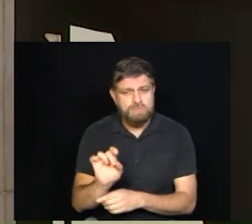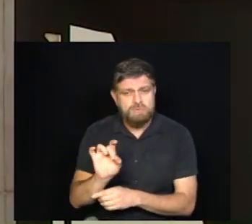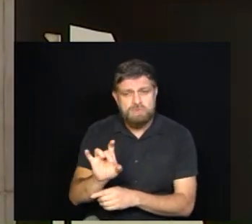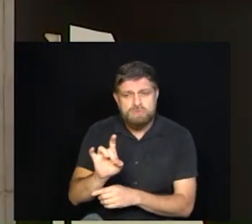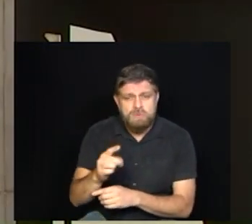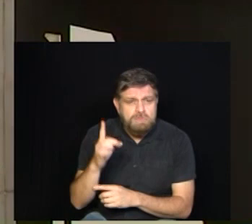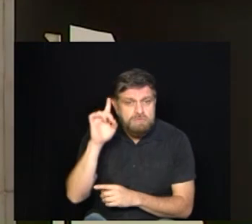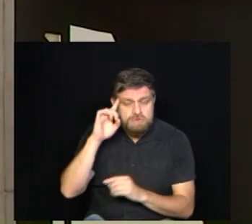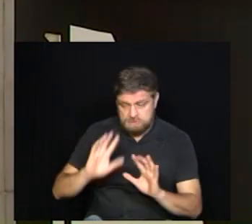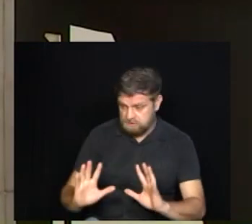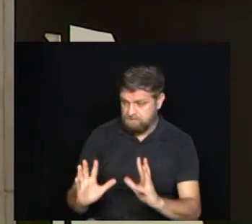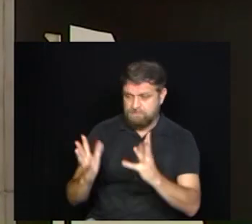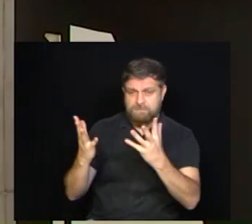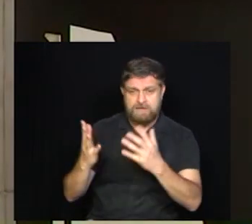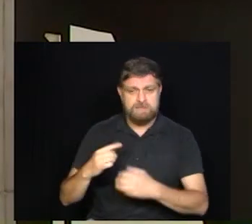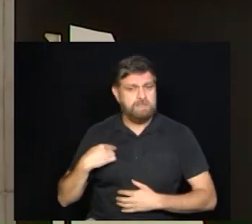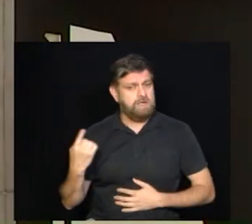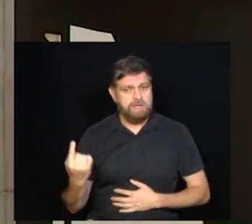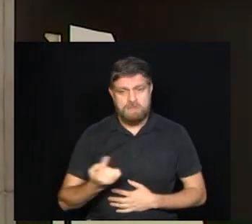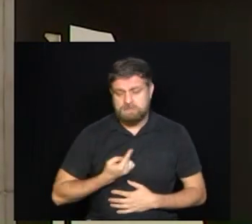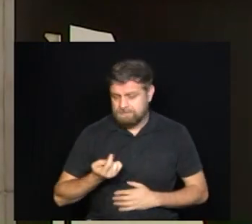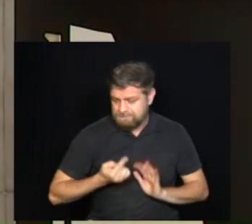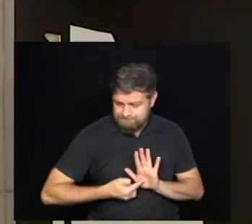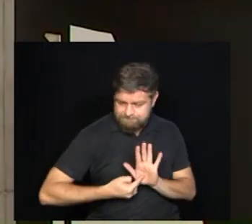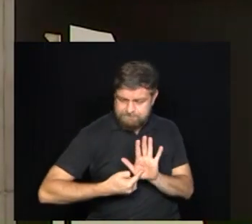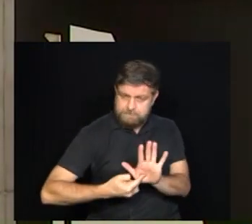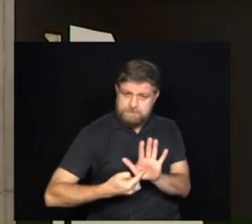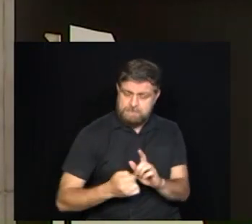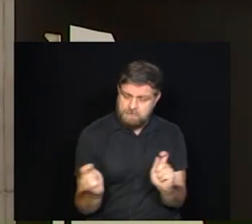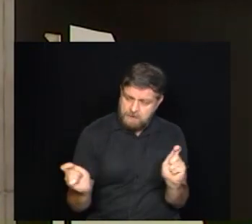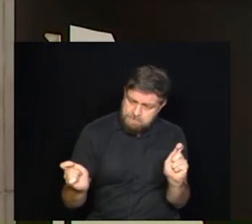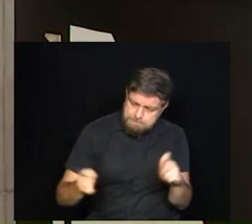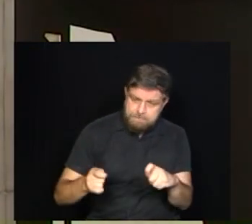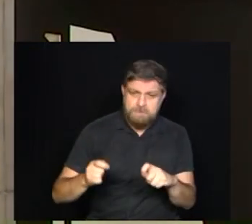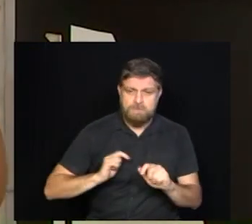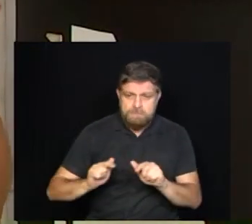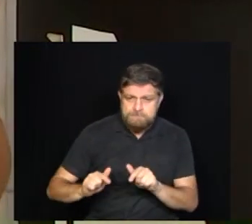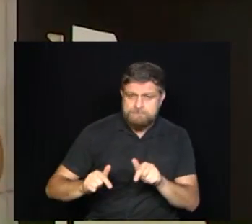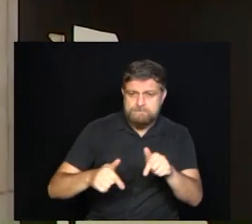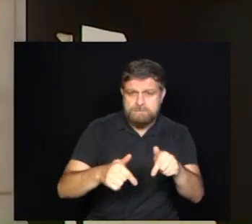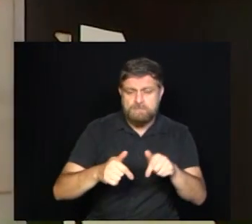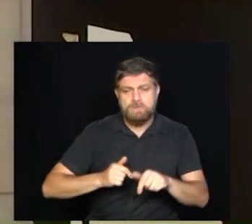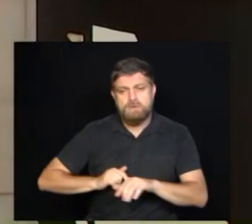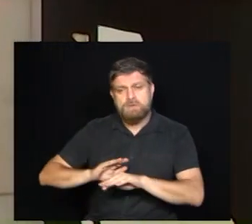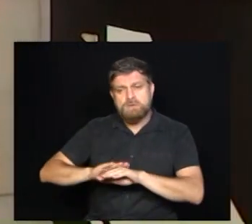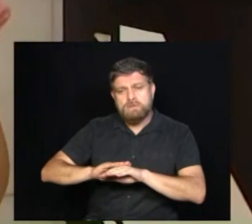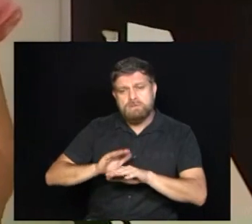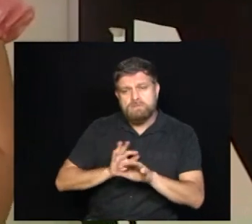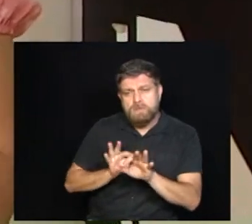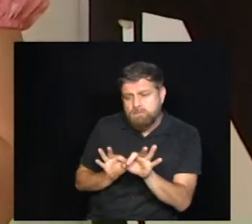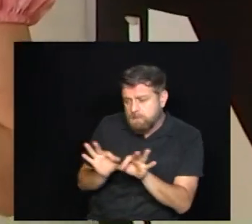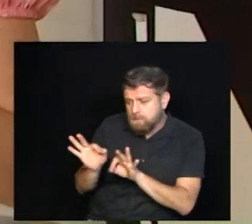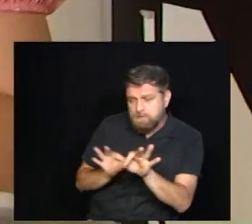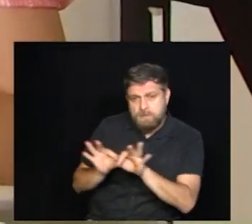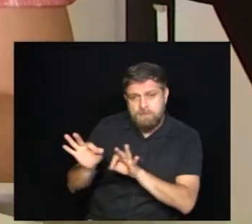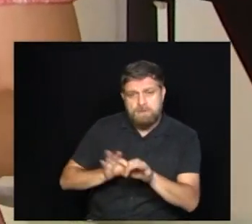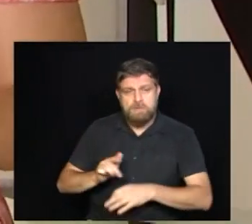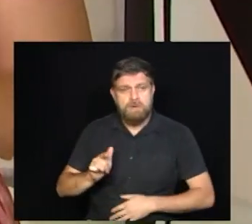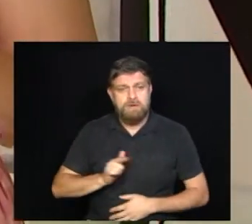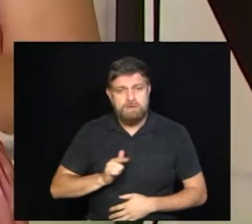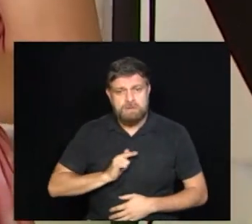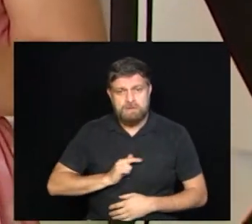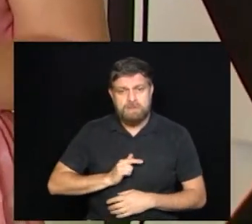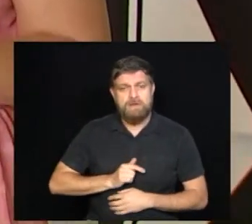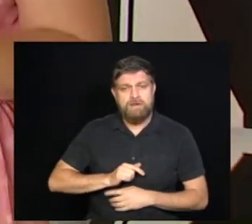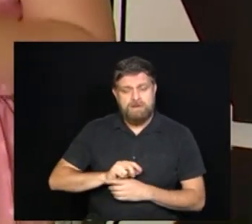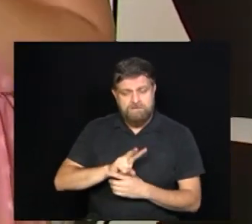dia comemorativo, nós buscamos mostrar que isso é possível. Então, fizemos também a estruturação, disponibilizamos vagas